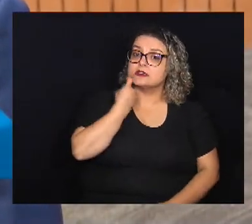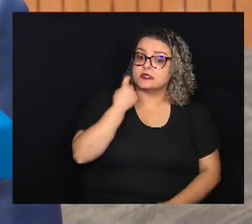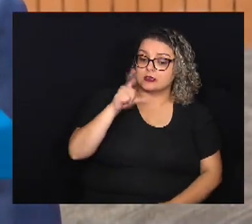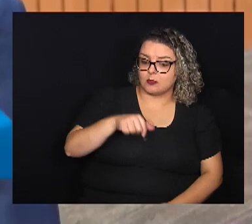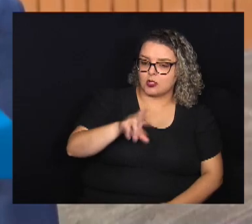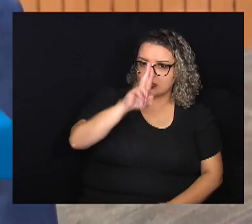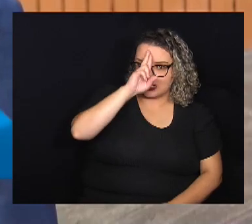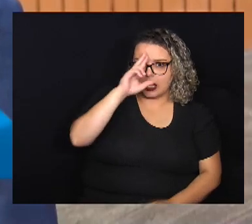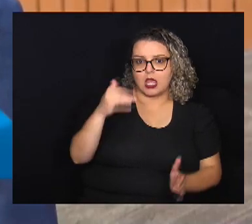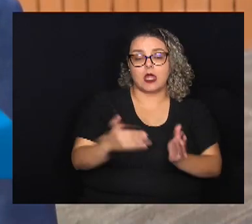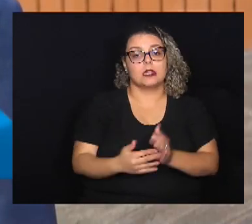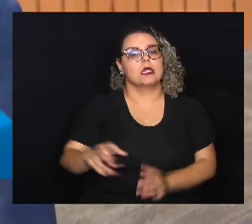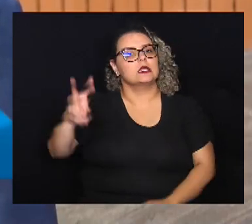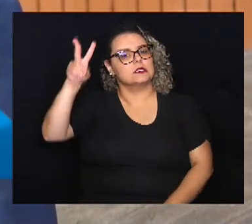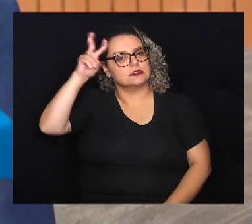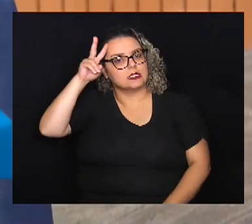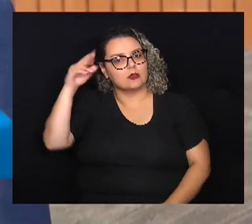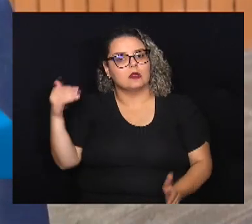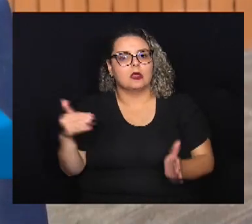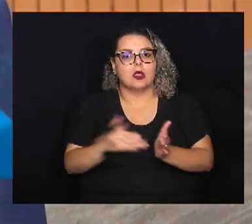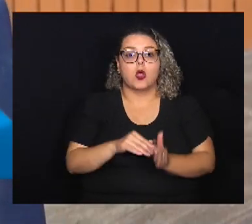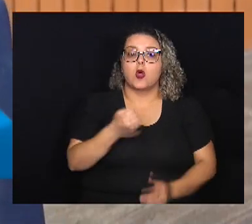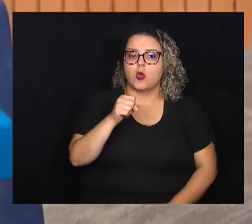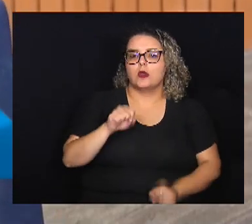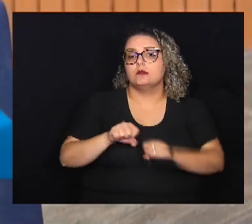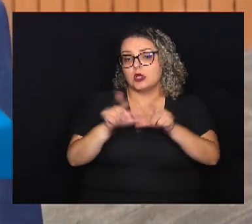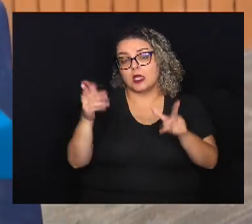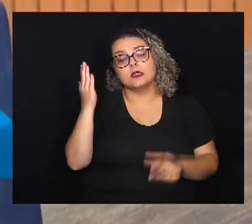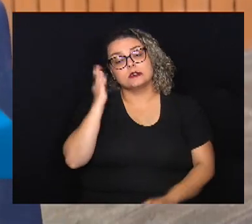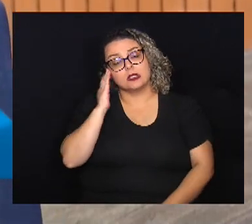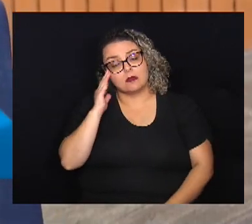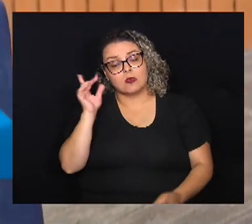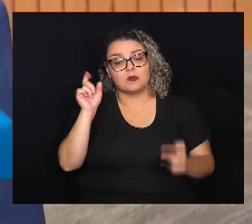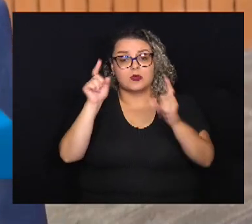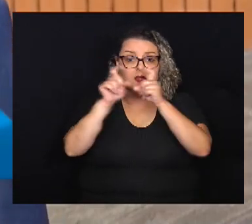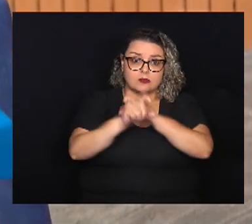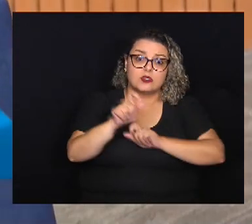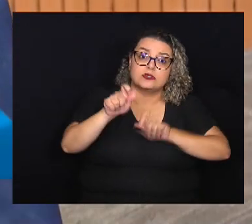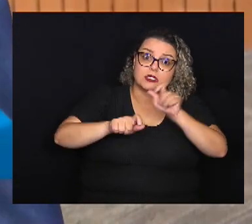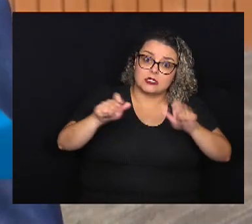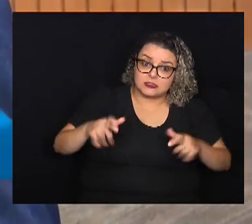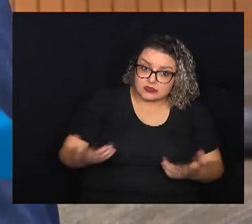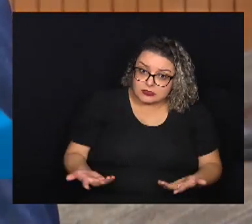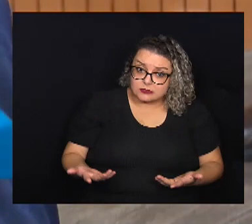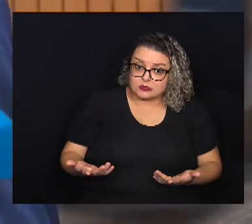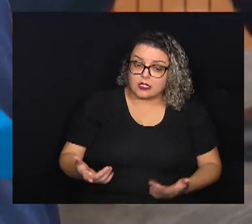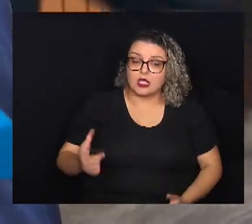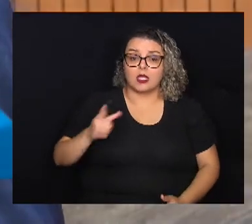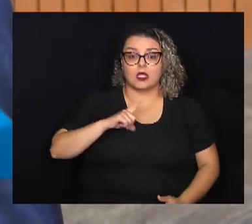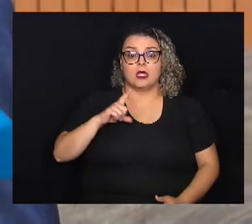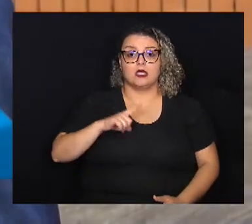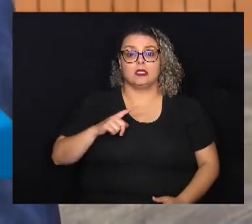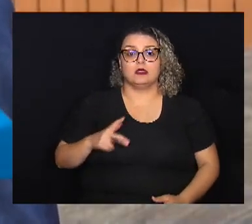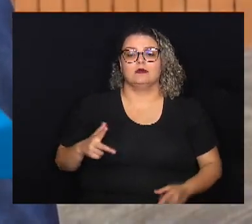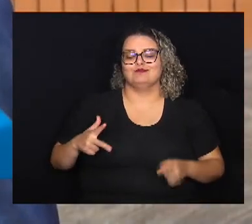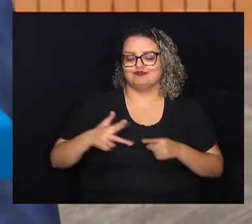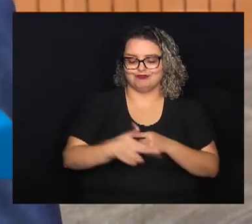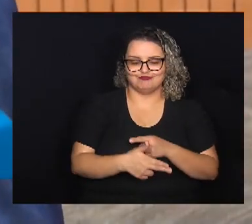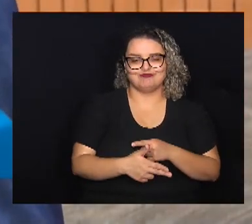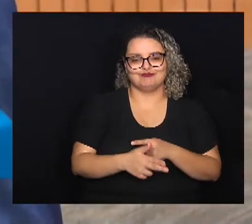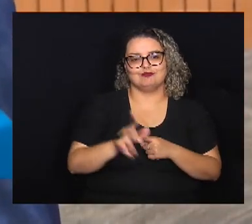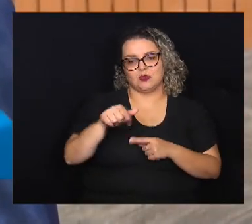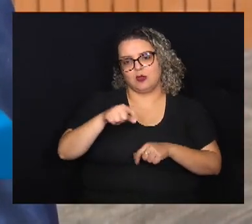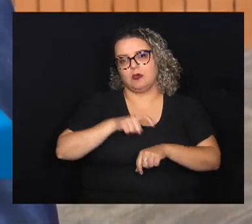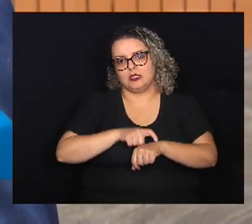dia até segunda-feira até oito horas sabemos a dificuldade das pessoas que tem o desligamento após esse